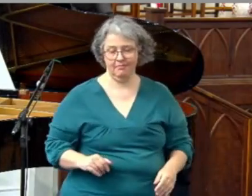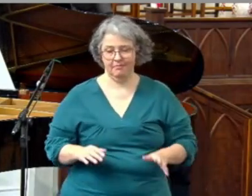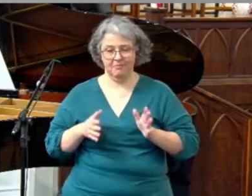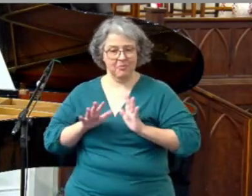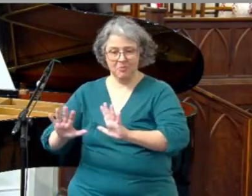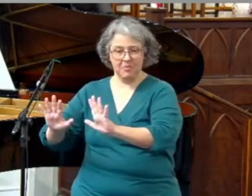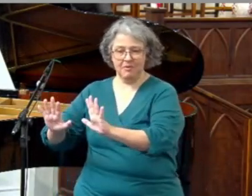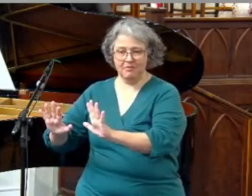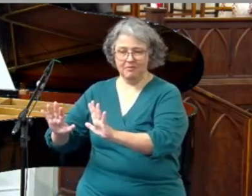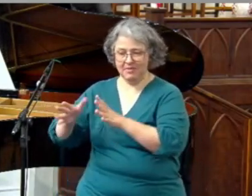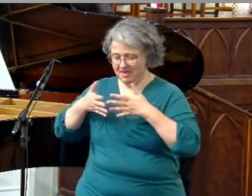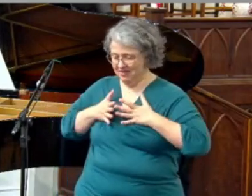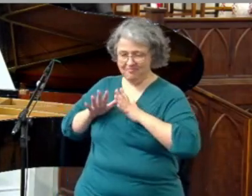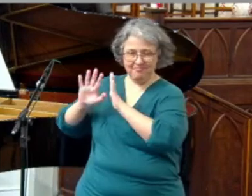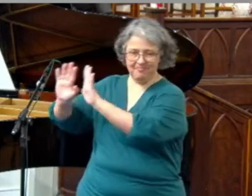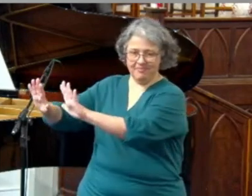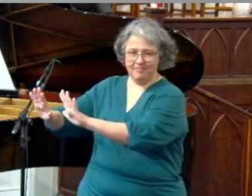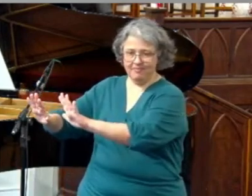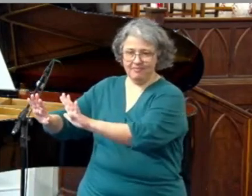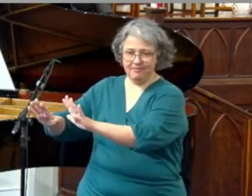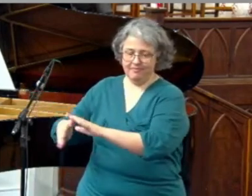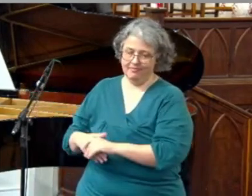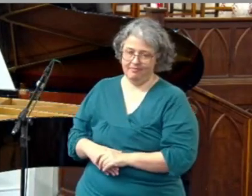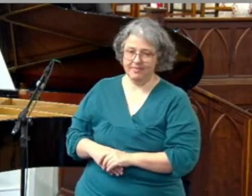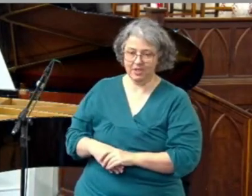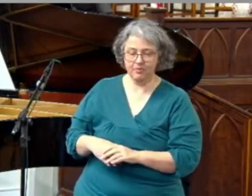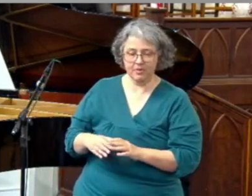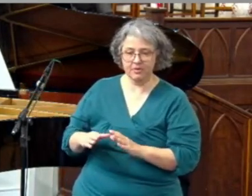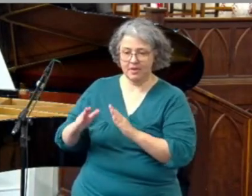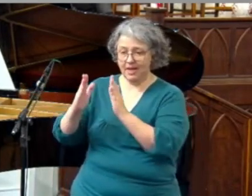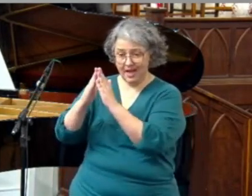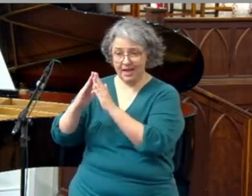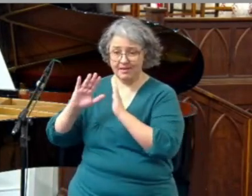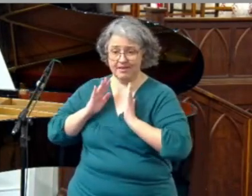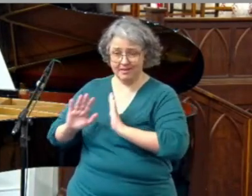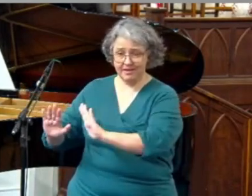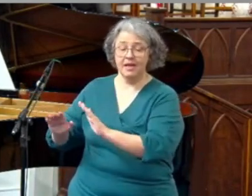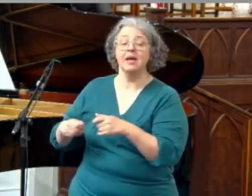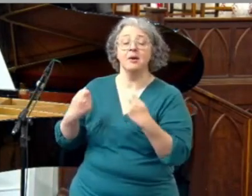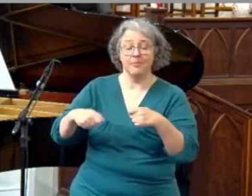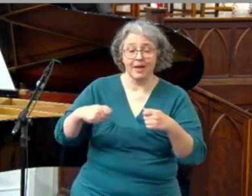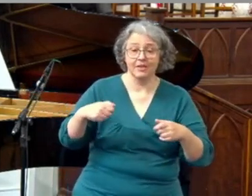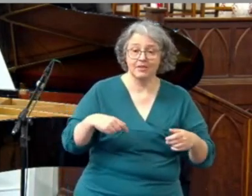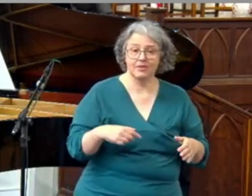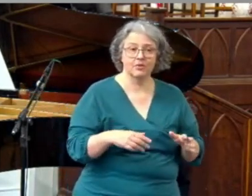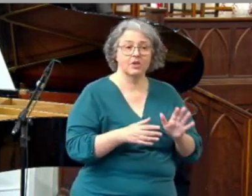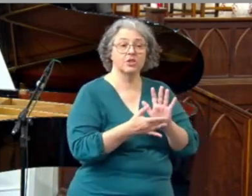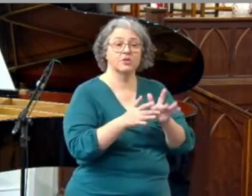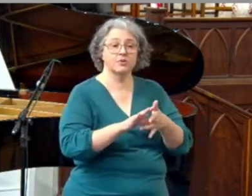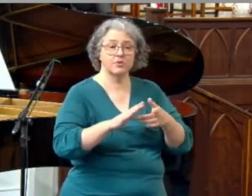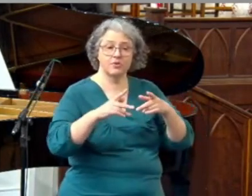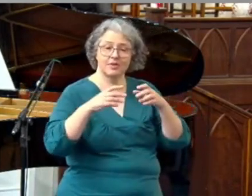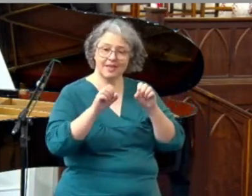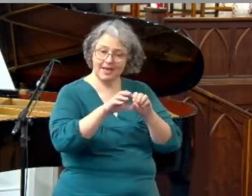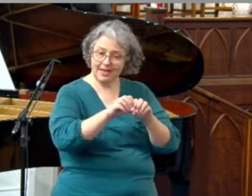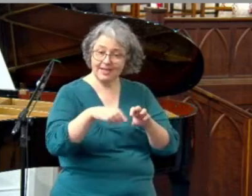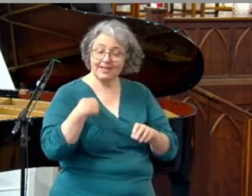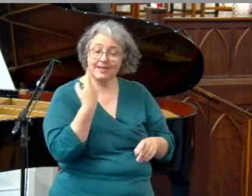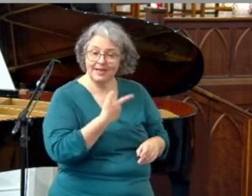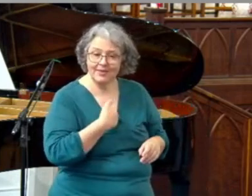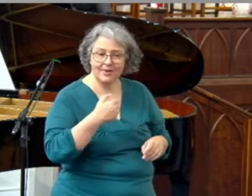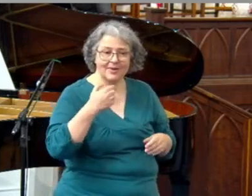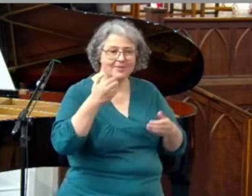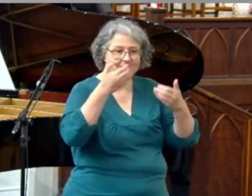14. Portanto, o que Jesus está nos ensinando aqui é que devemos discernir,